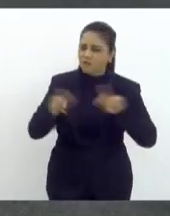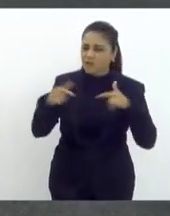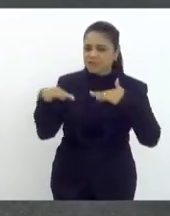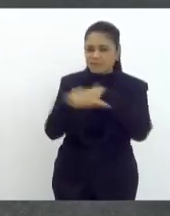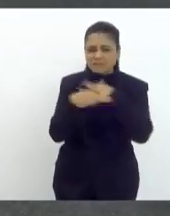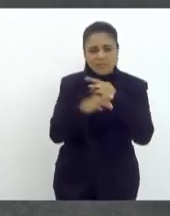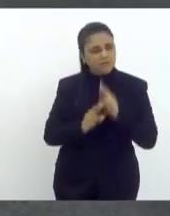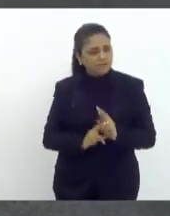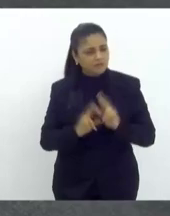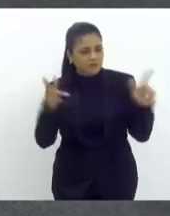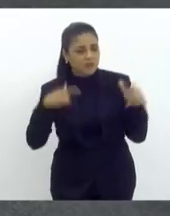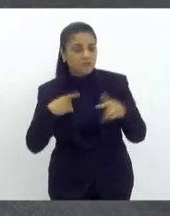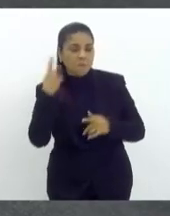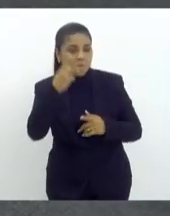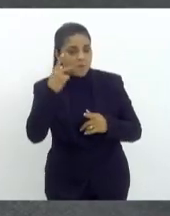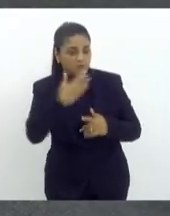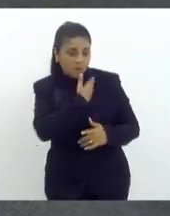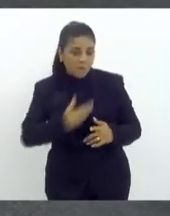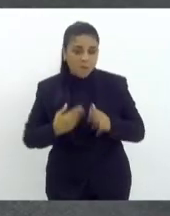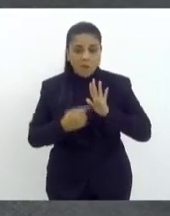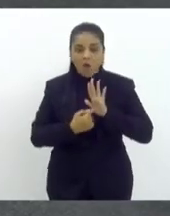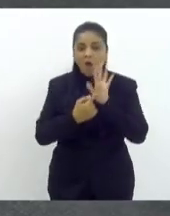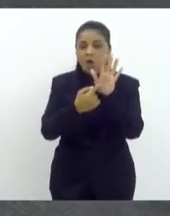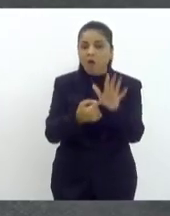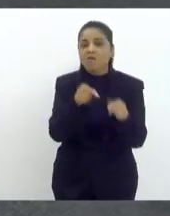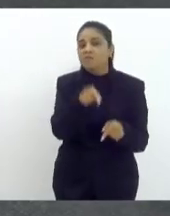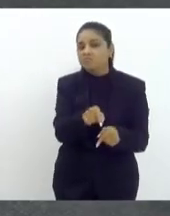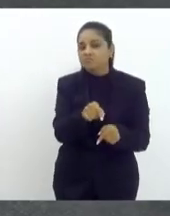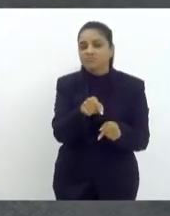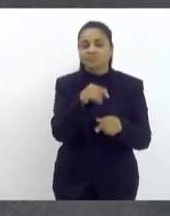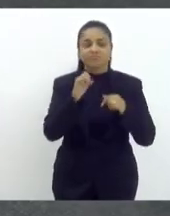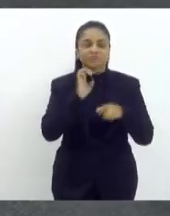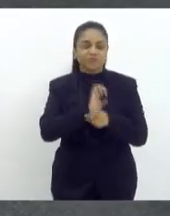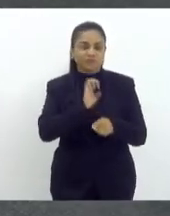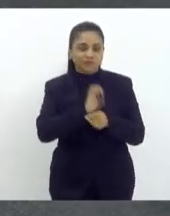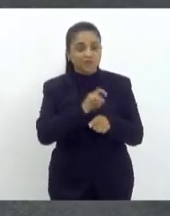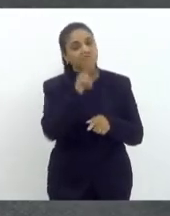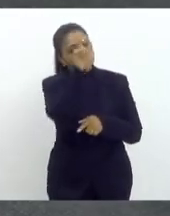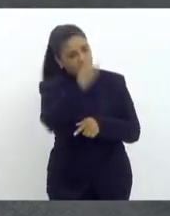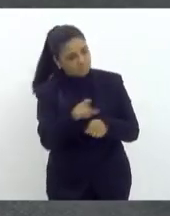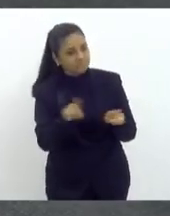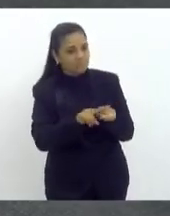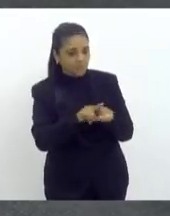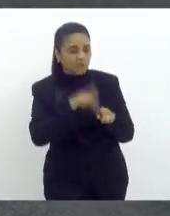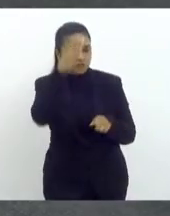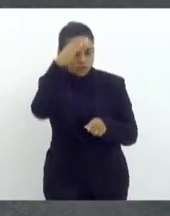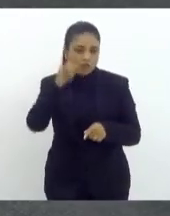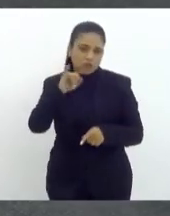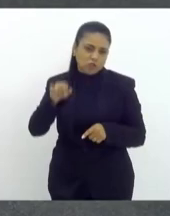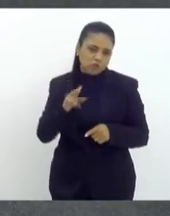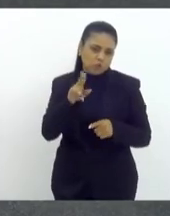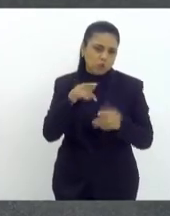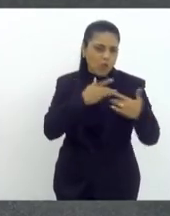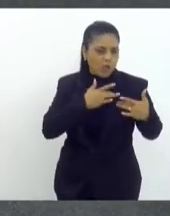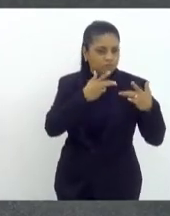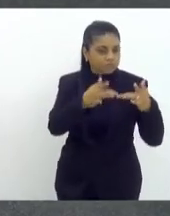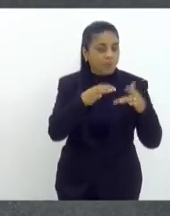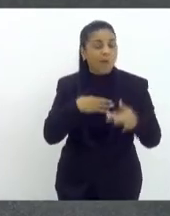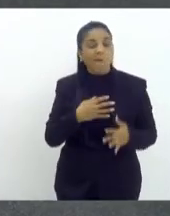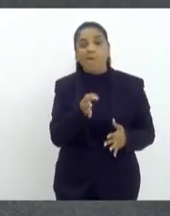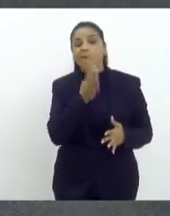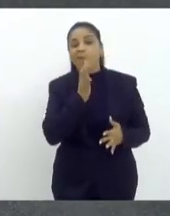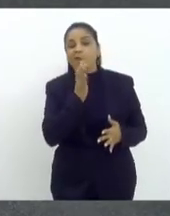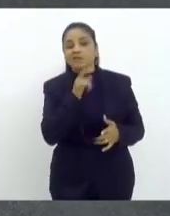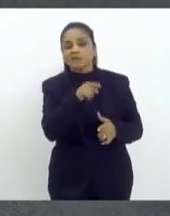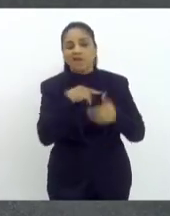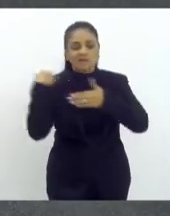com política pública para oferecer para o estado e vossa excelência também então solidarizar com vossa excelência reconhecer